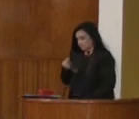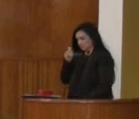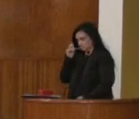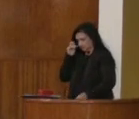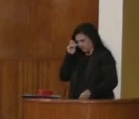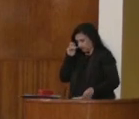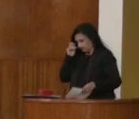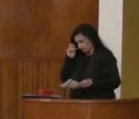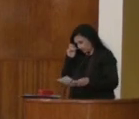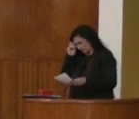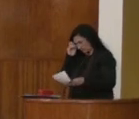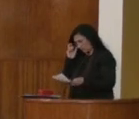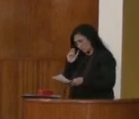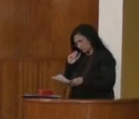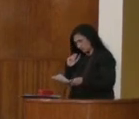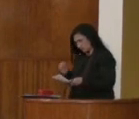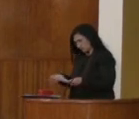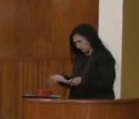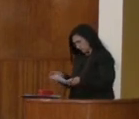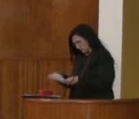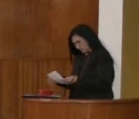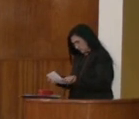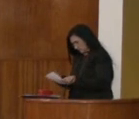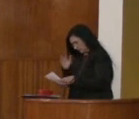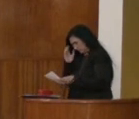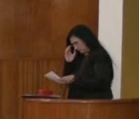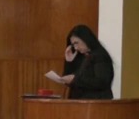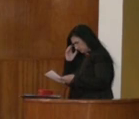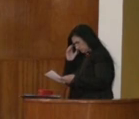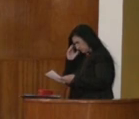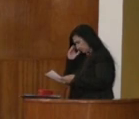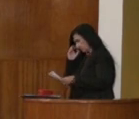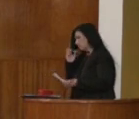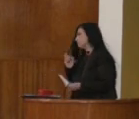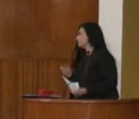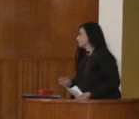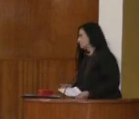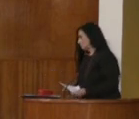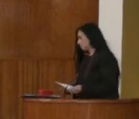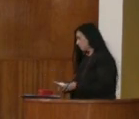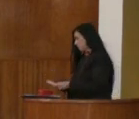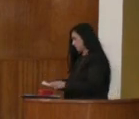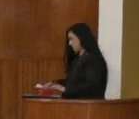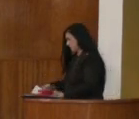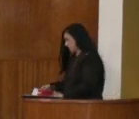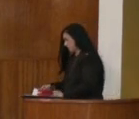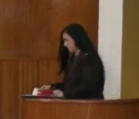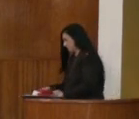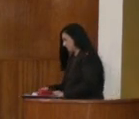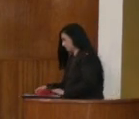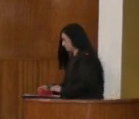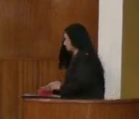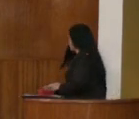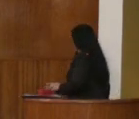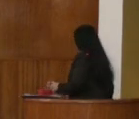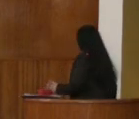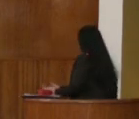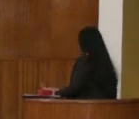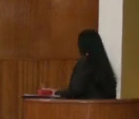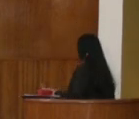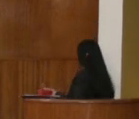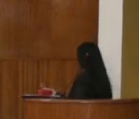a fiscalização lotada aqui, nós fiscalizamos as empresas cuja sede fica aqui no Estado do Rio de